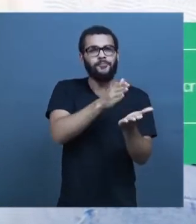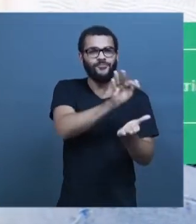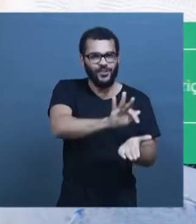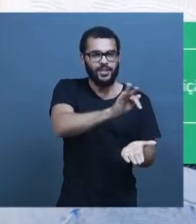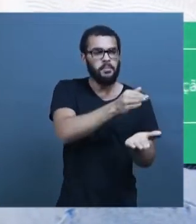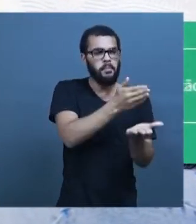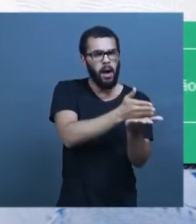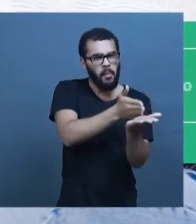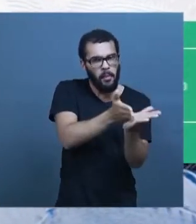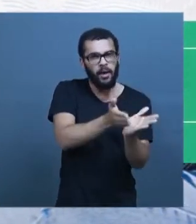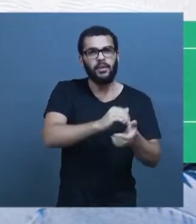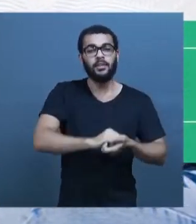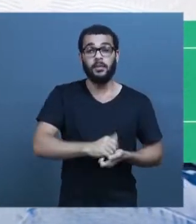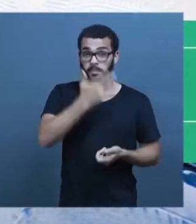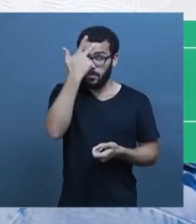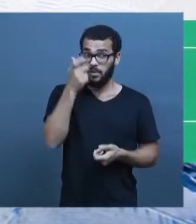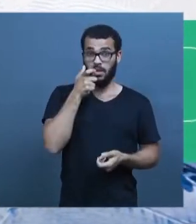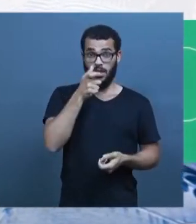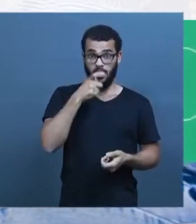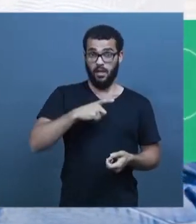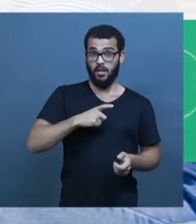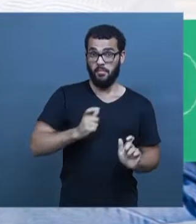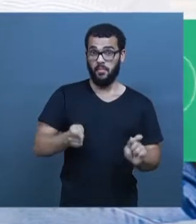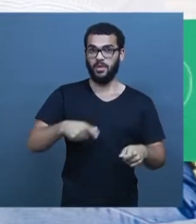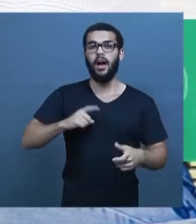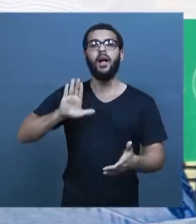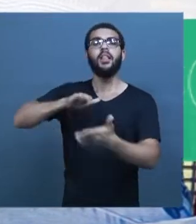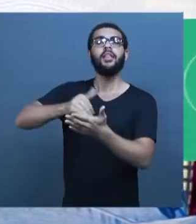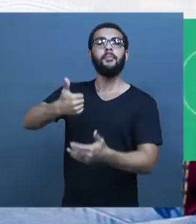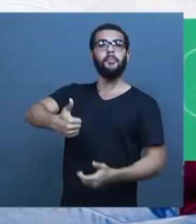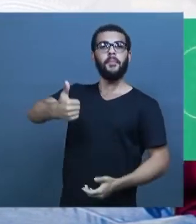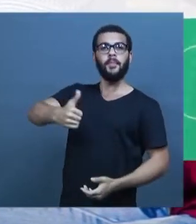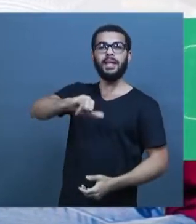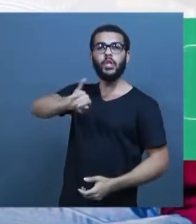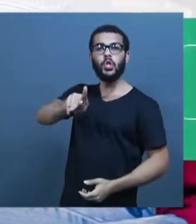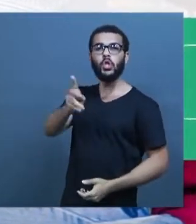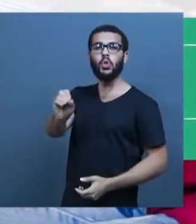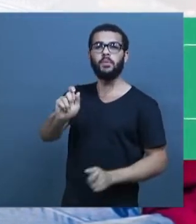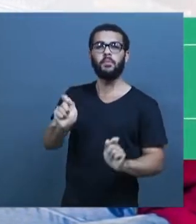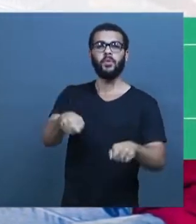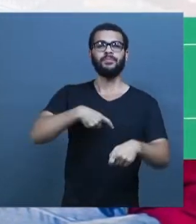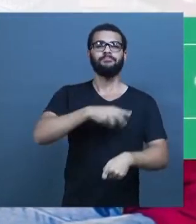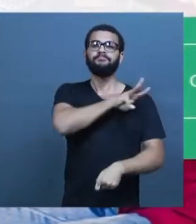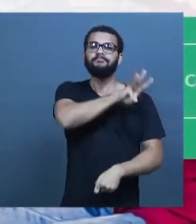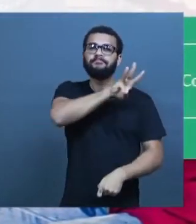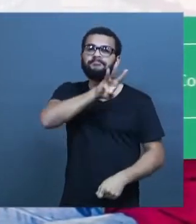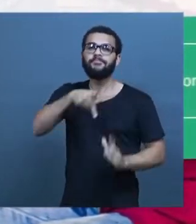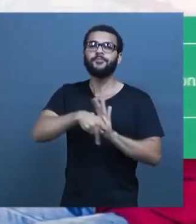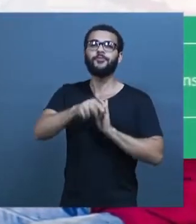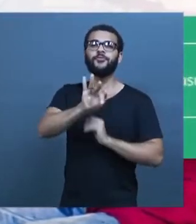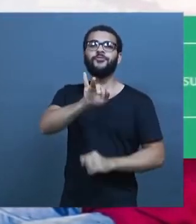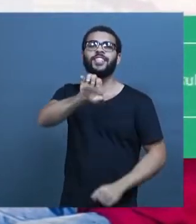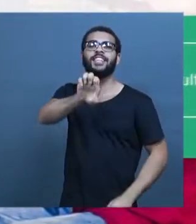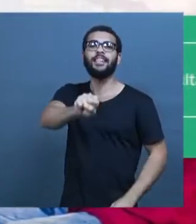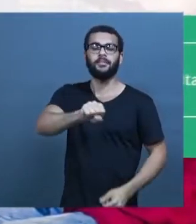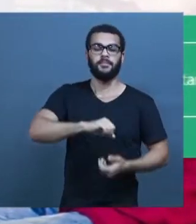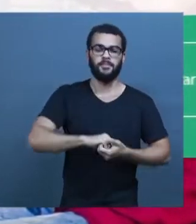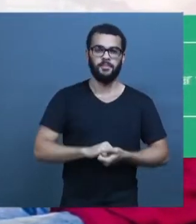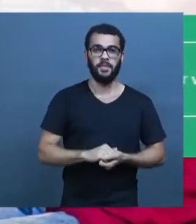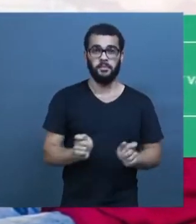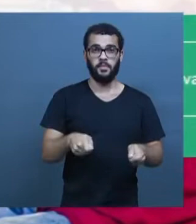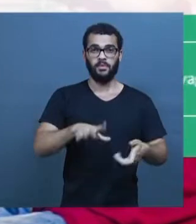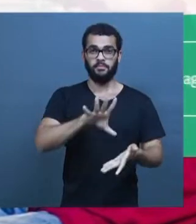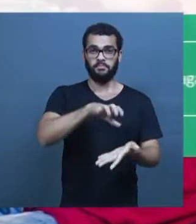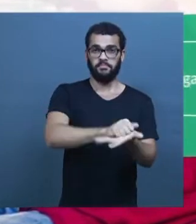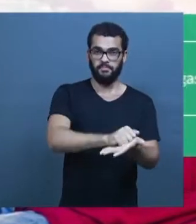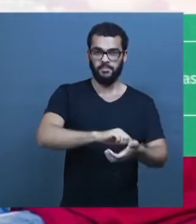o dia 1º de julho para fazer o cadastro pelo site do fies.mec.org. A